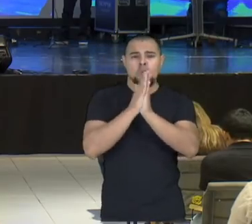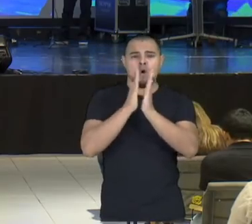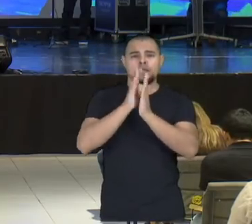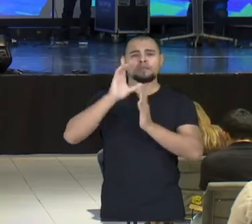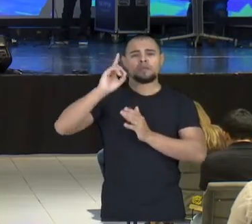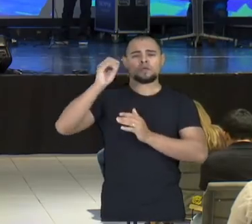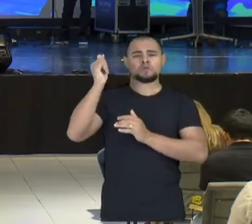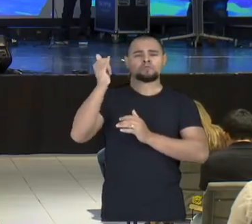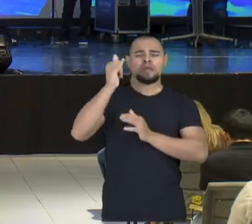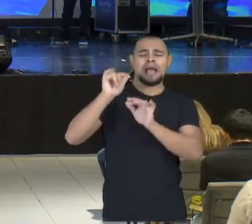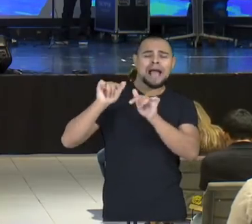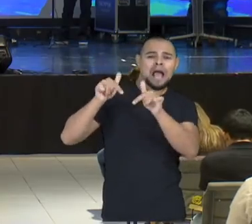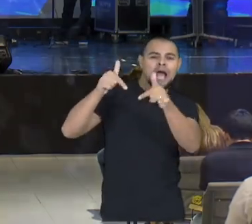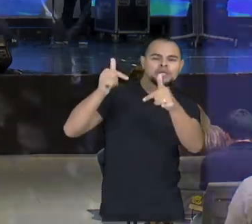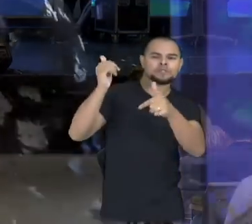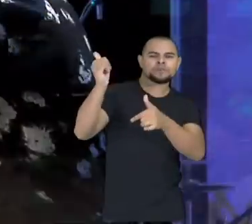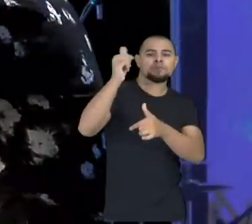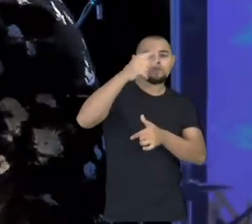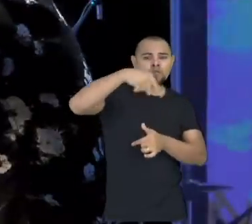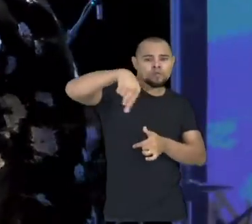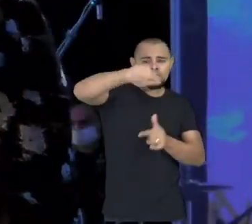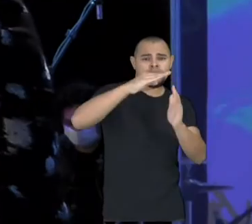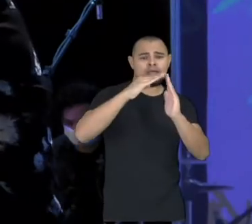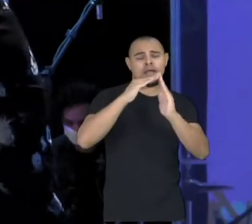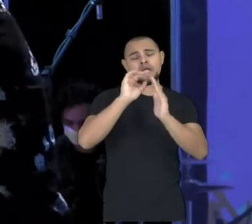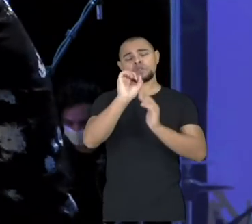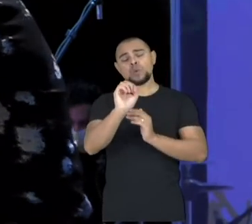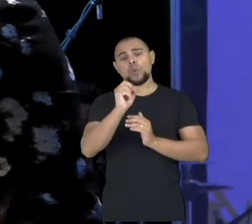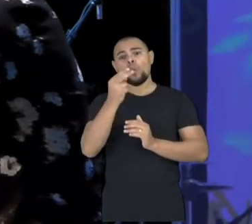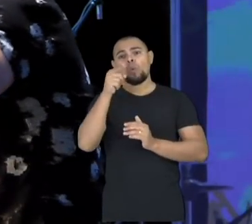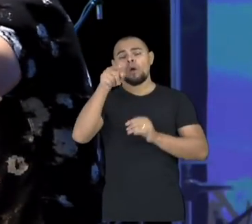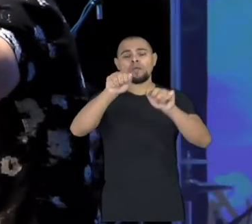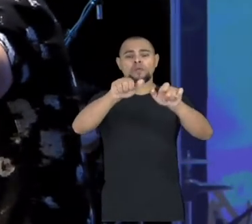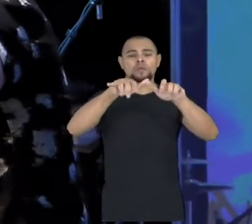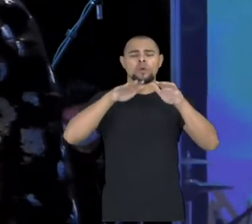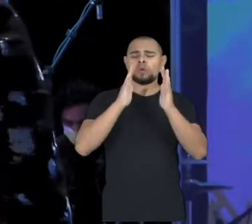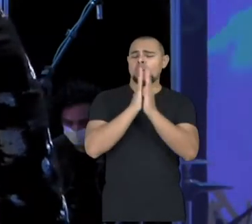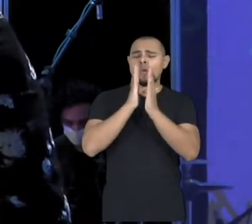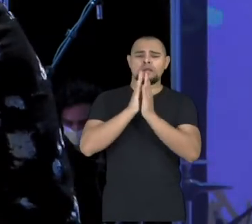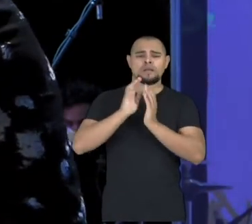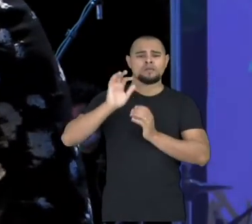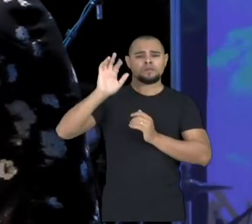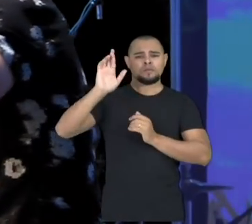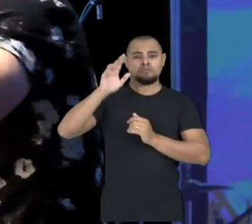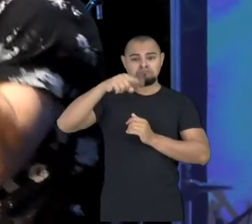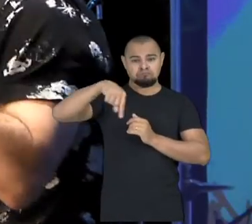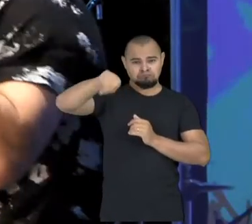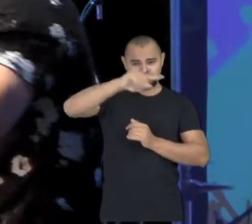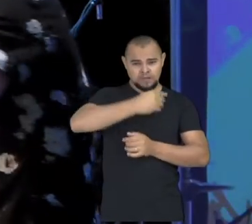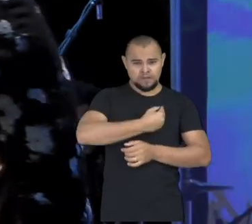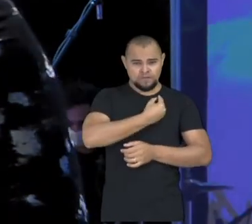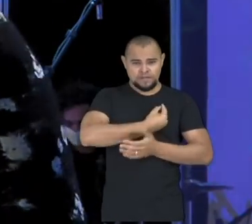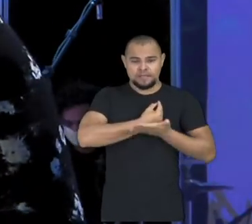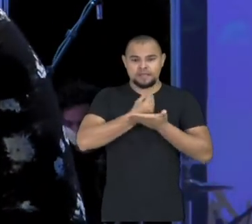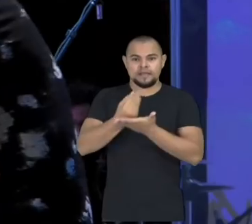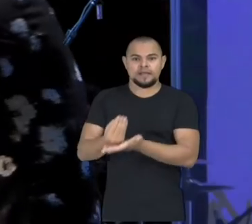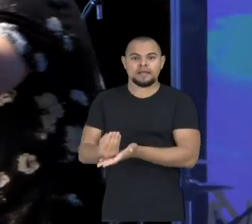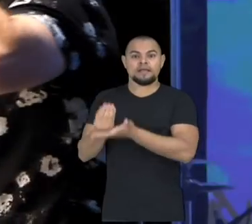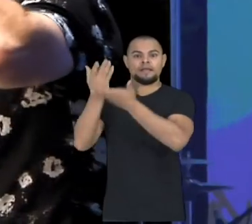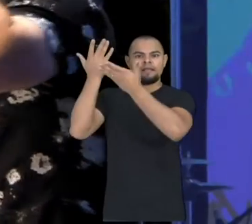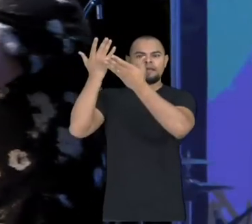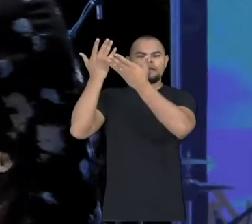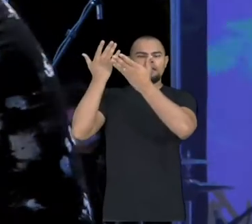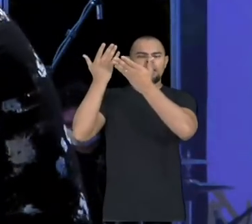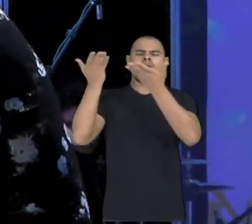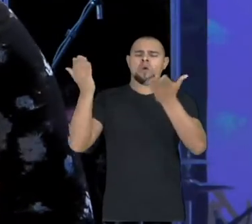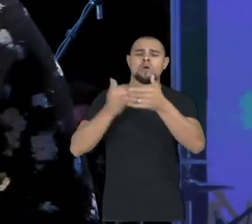quebre barreiras, faça isso. Você que está em casa ou aqui no auditório, ora ao Senhor. Se você entrega a sua vida ao Senhor e não deu o seu sinal ainda,